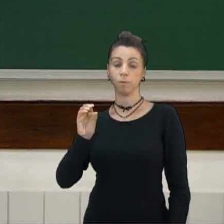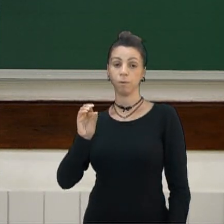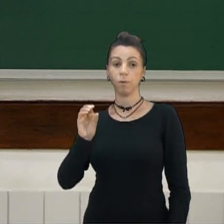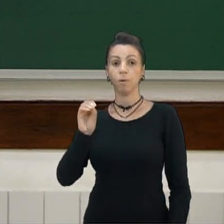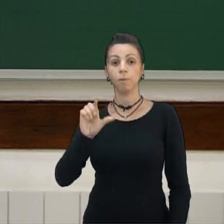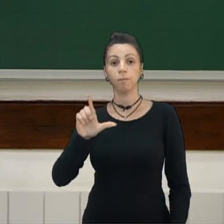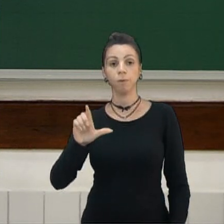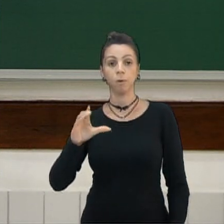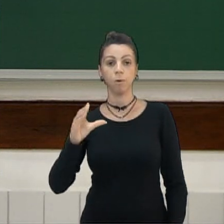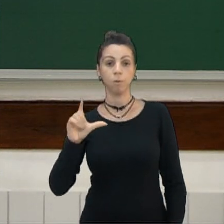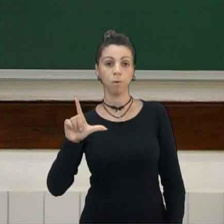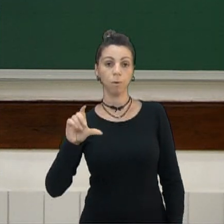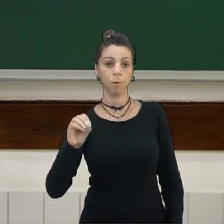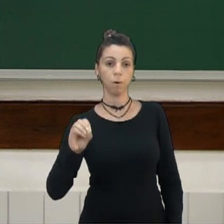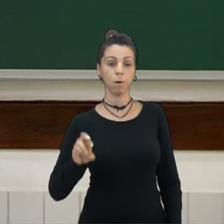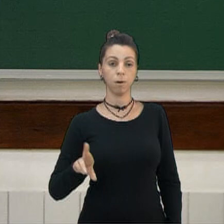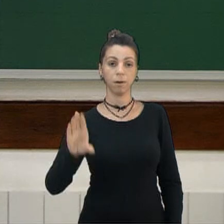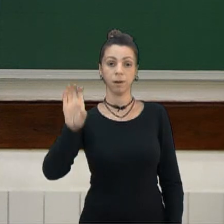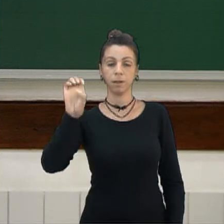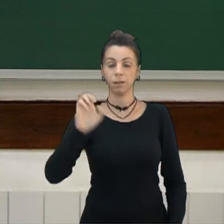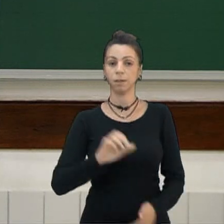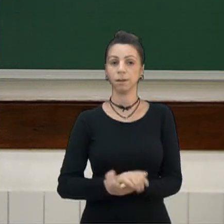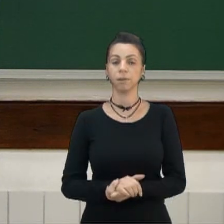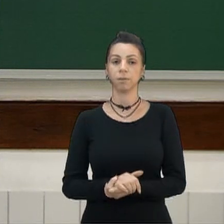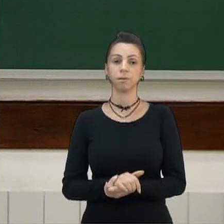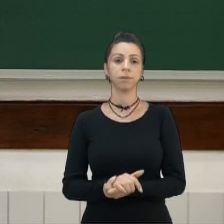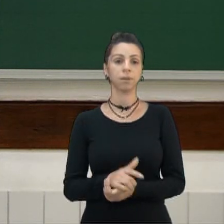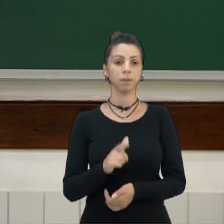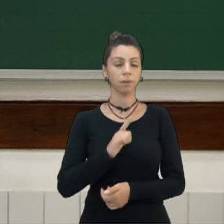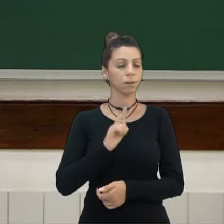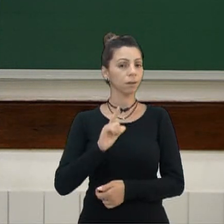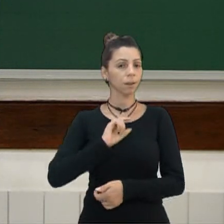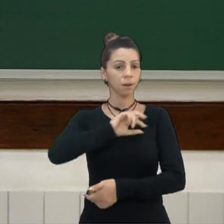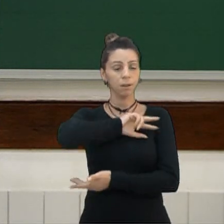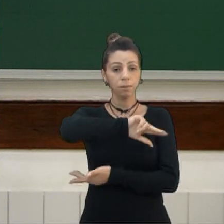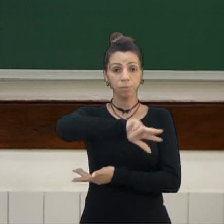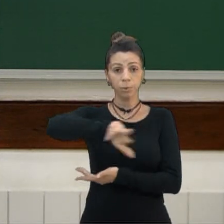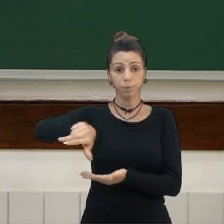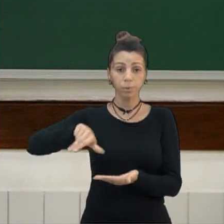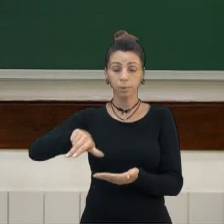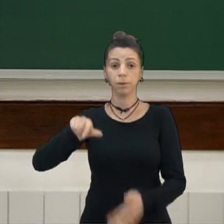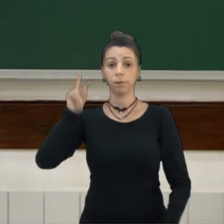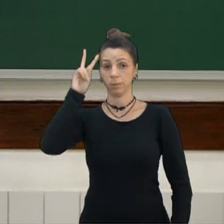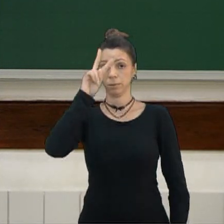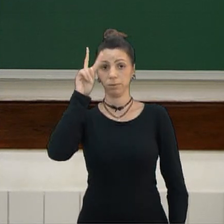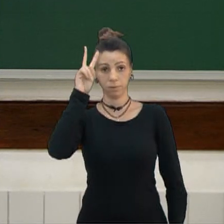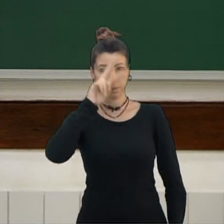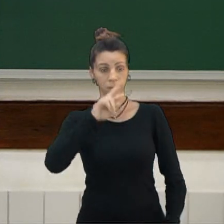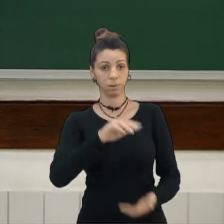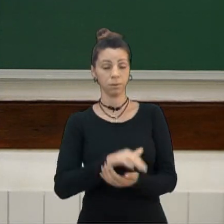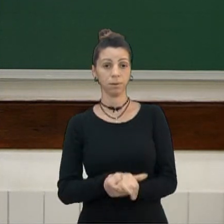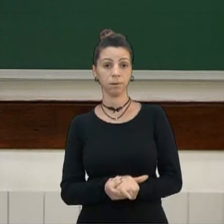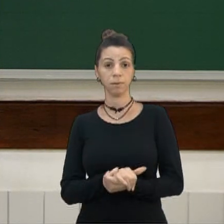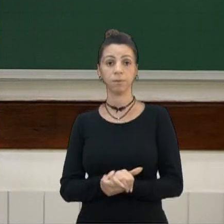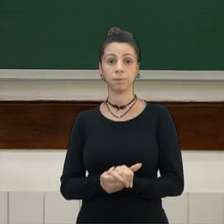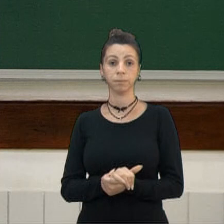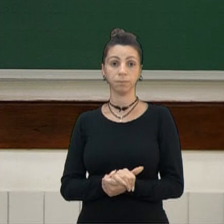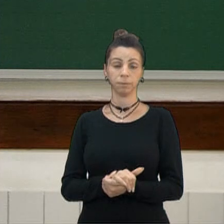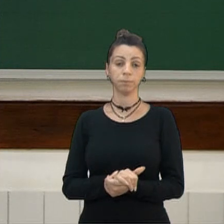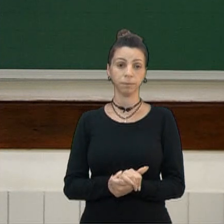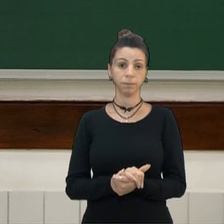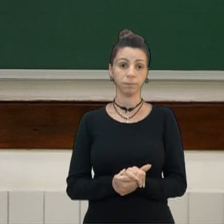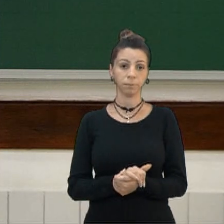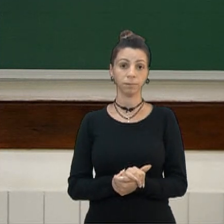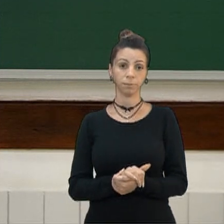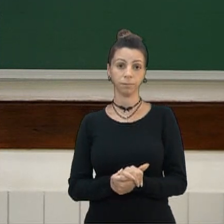Saci Pererê, Curupira. Então são histórias, né, que você tem dentro